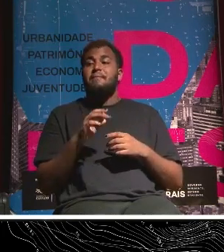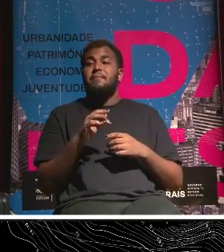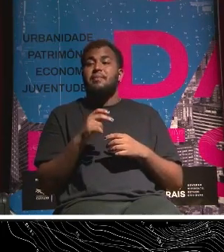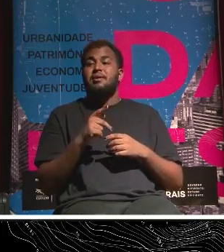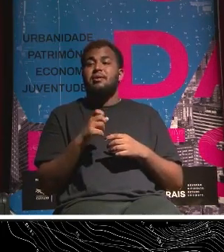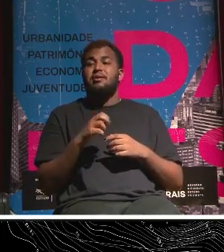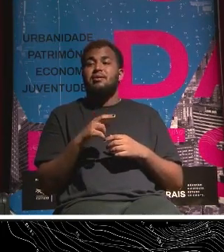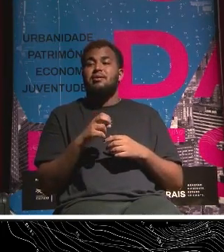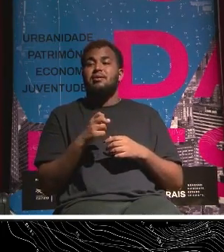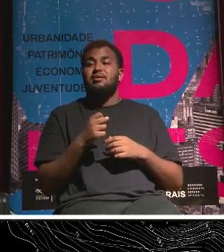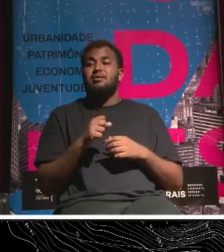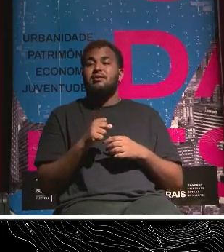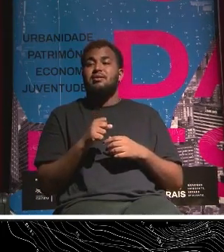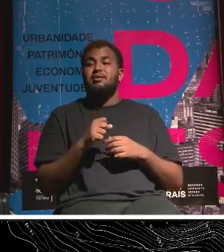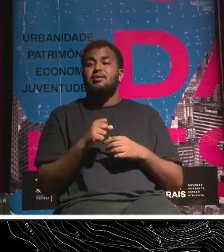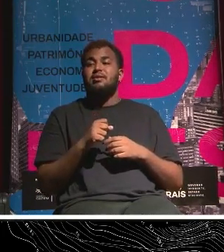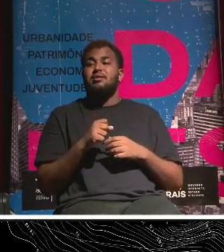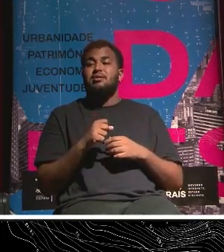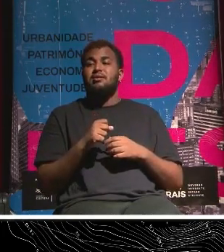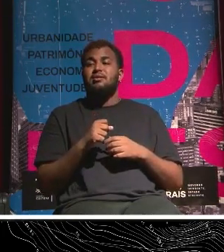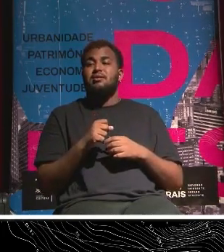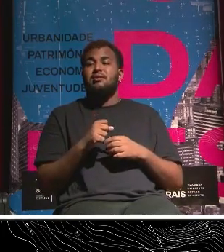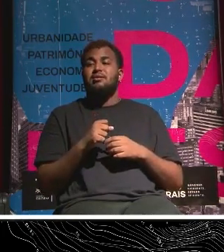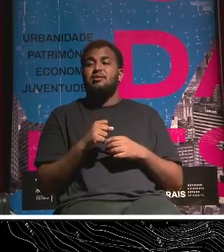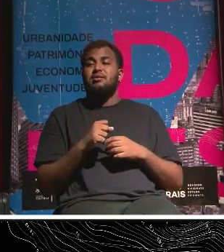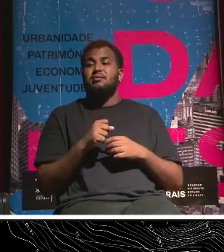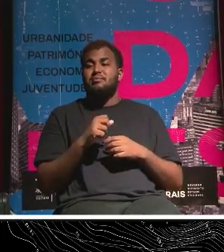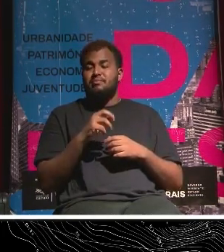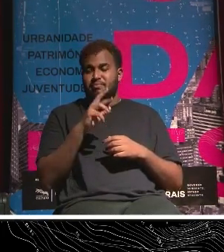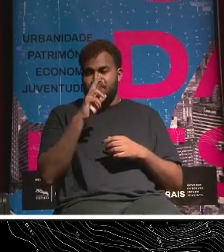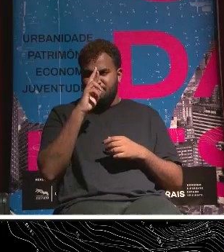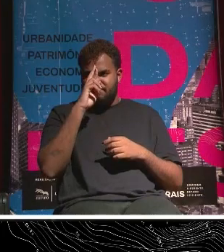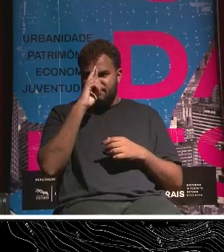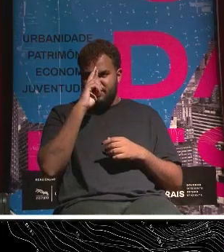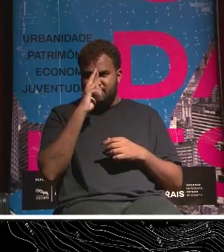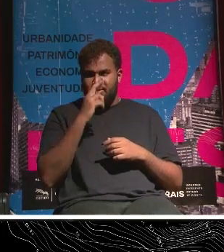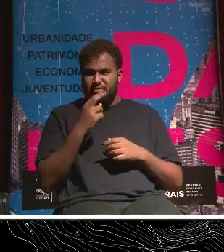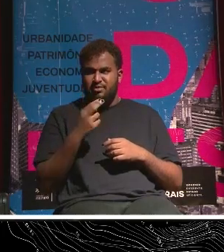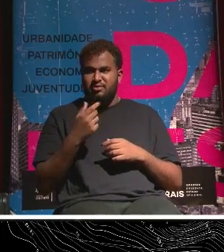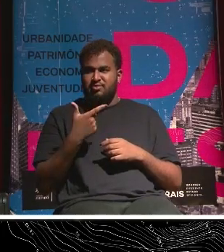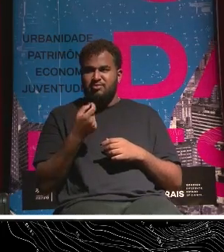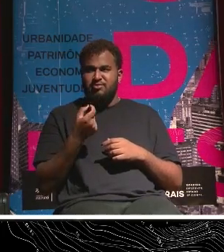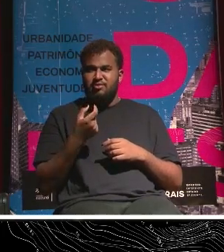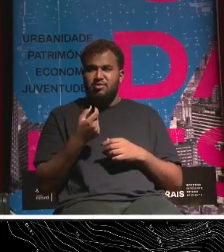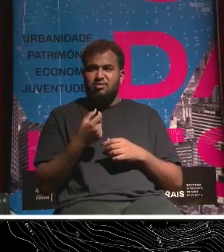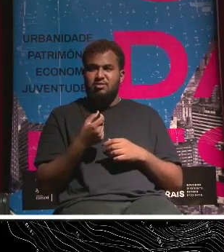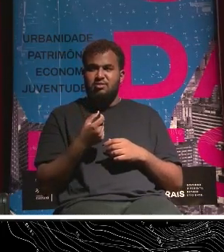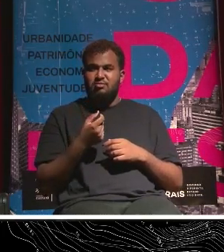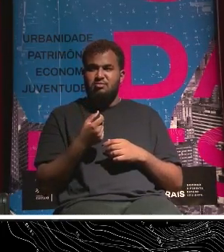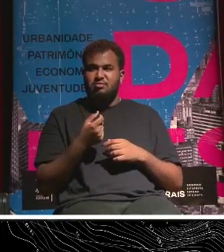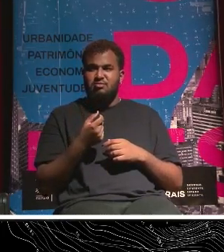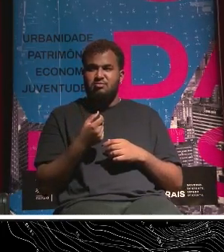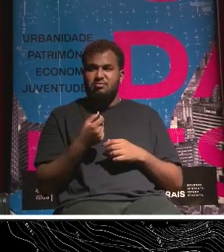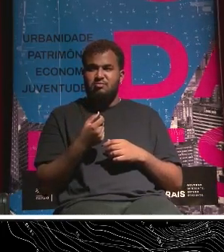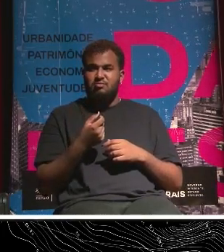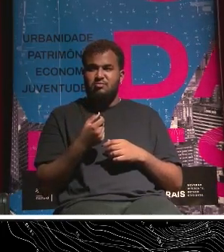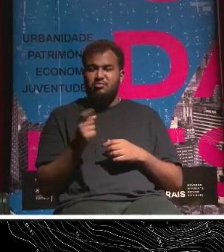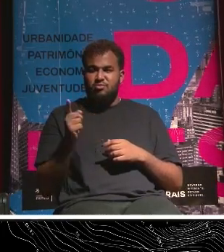grande amigo e companheiro que cedeu as fotos, algumas fotos que ilustram a revista